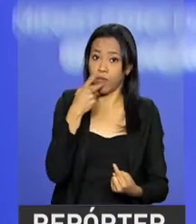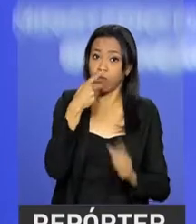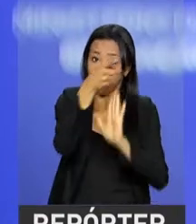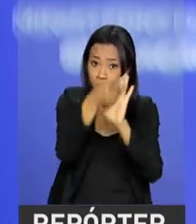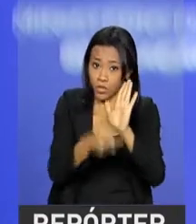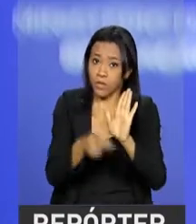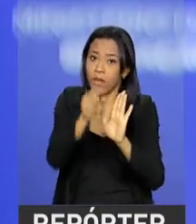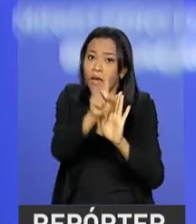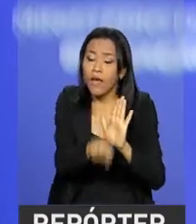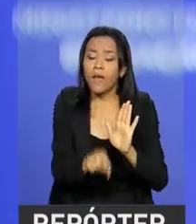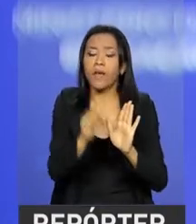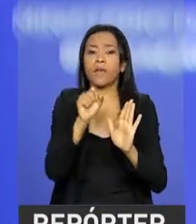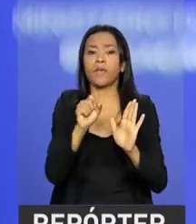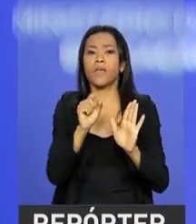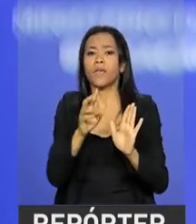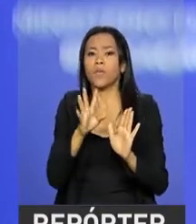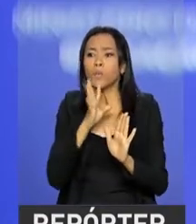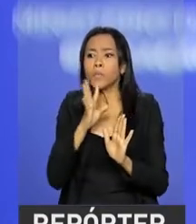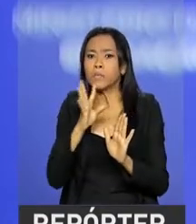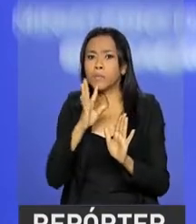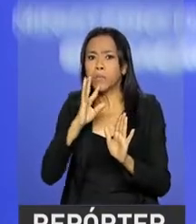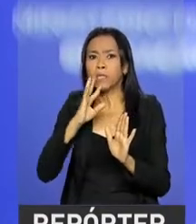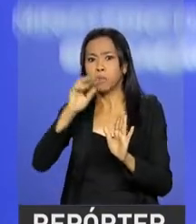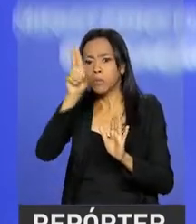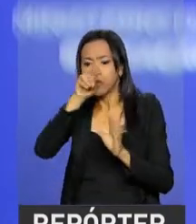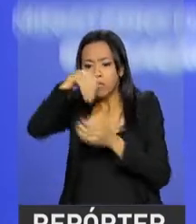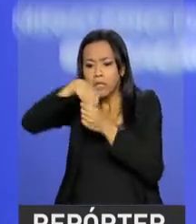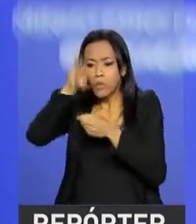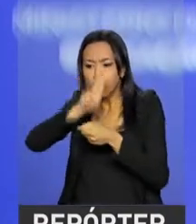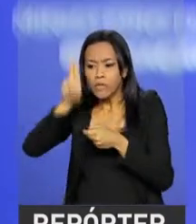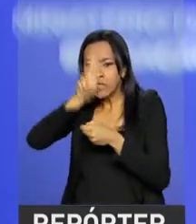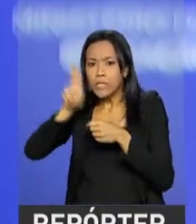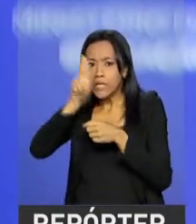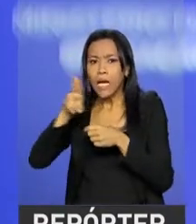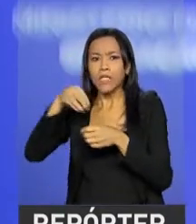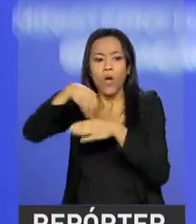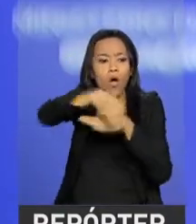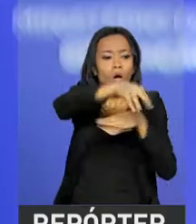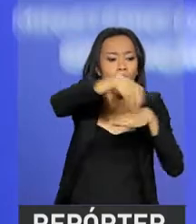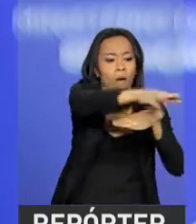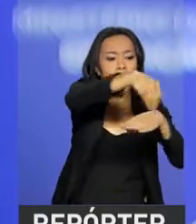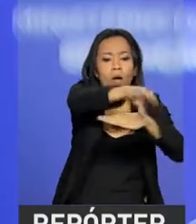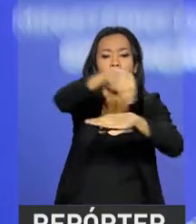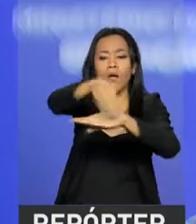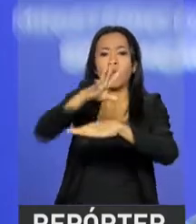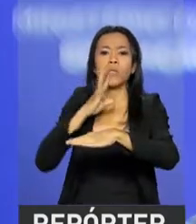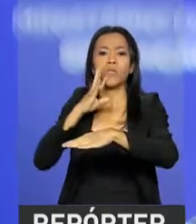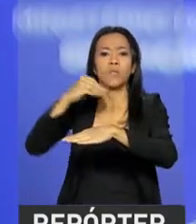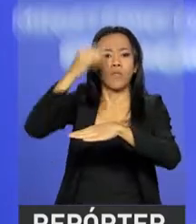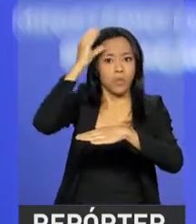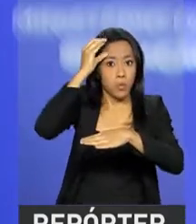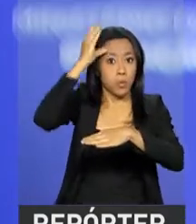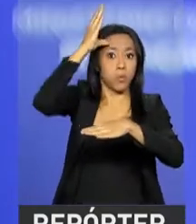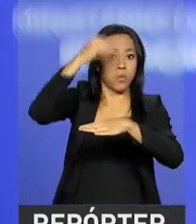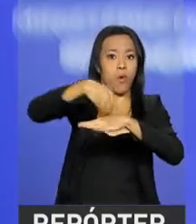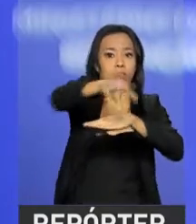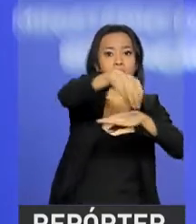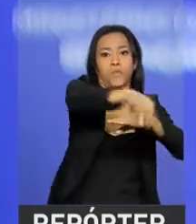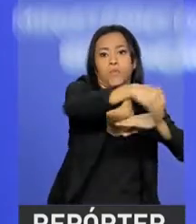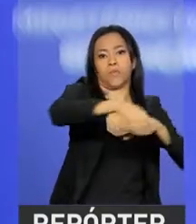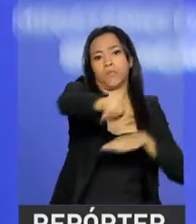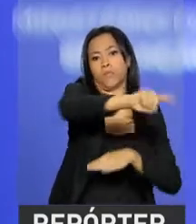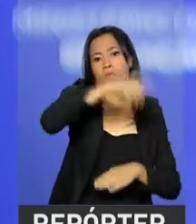é fazer essa transposição do mundo acadêmico para o mundo real mostrar a realidade do dia-a-dia de ser um empresário de dia a dia disse o